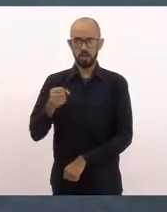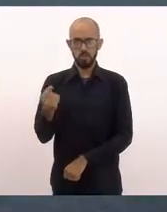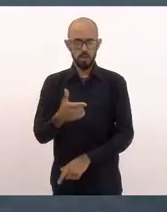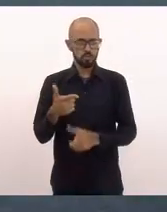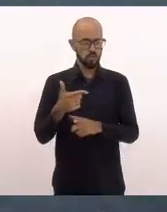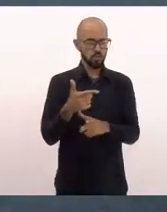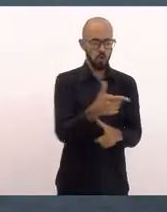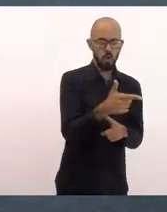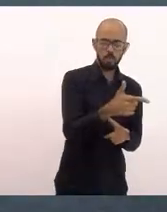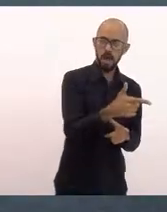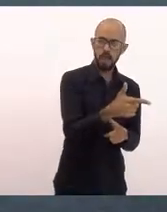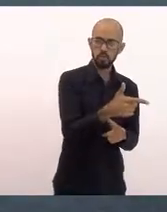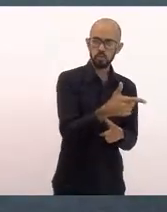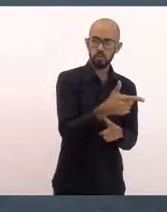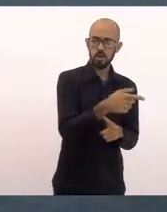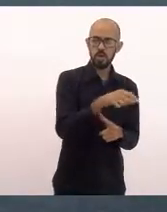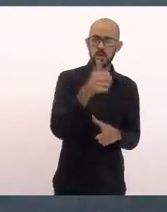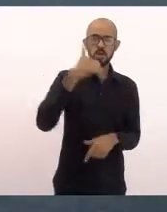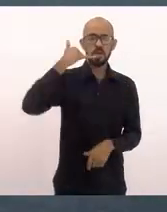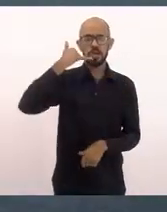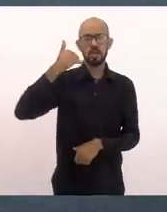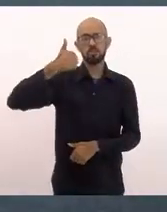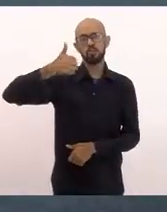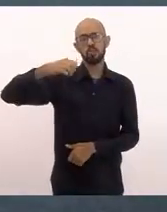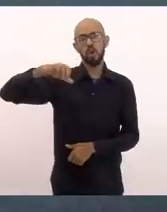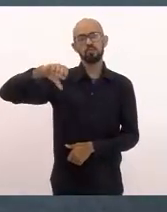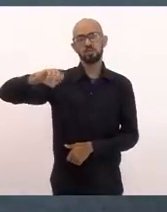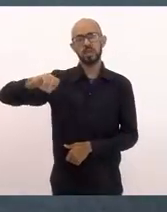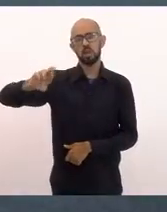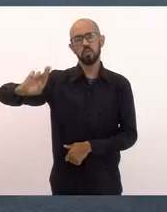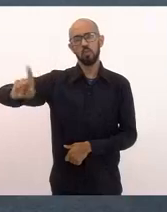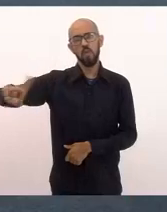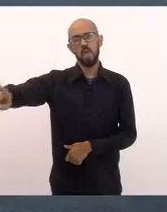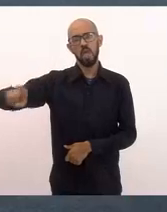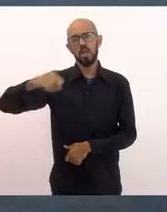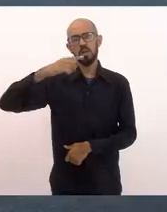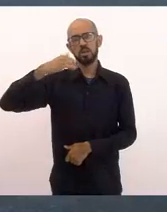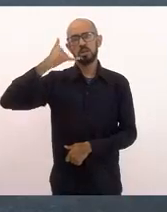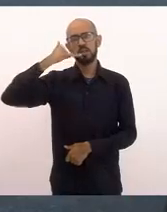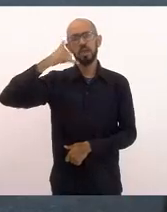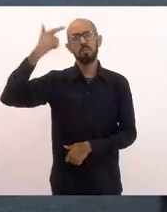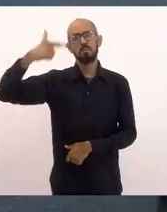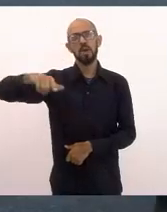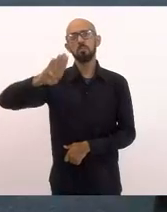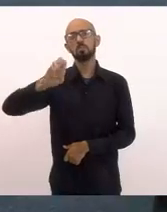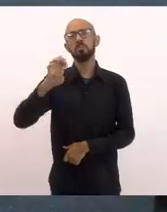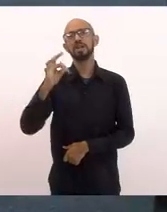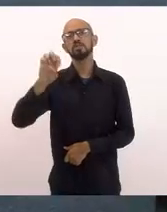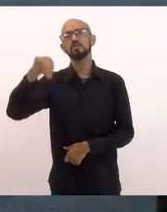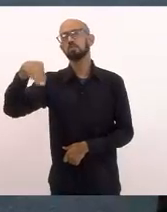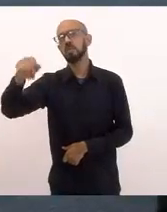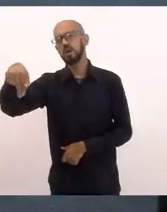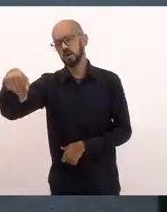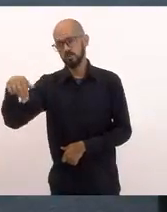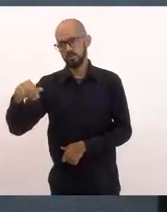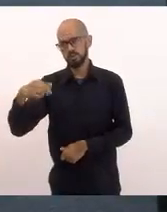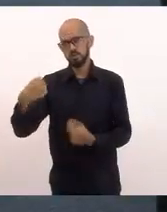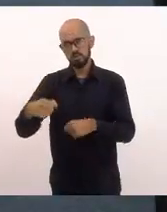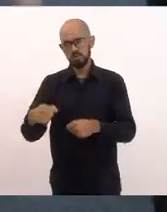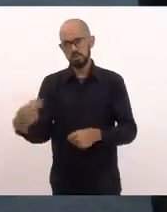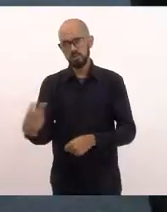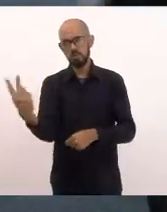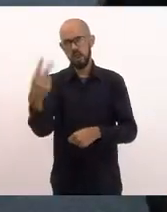liga o 90, não. Liga para o Batman, liga para o Super-Homem. Nós temos que valorizar